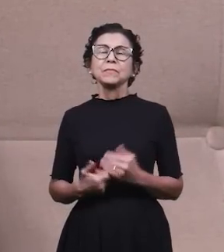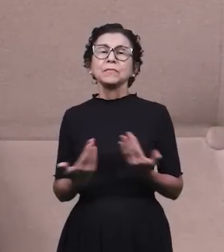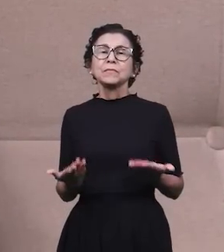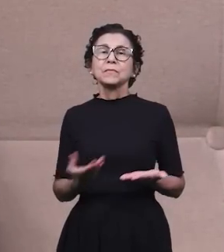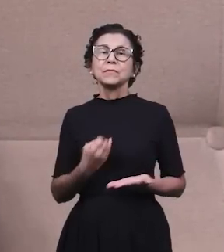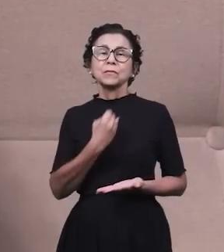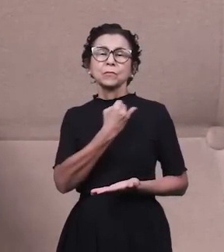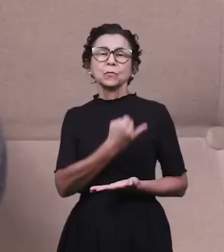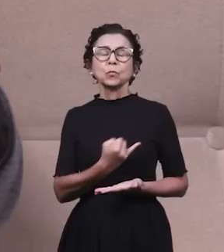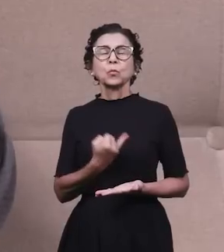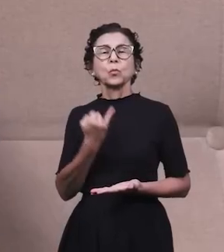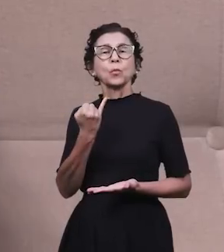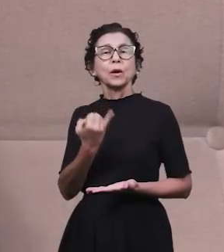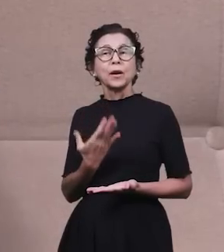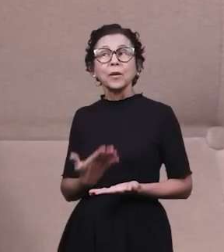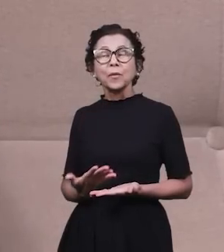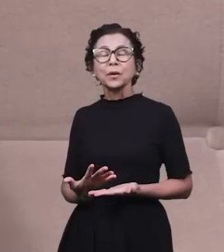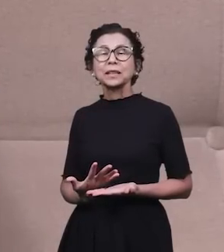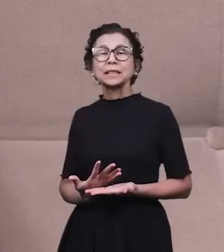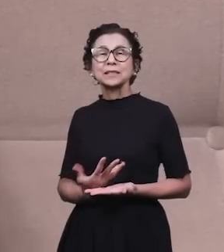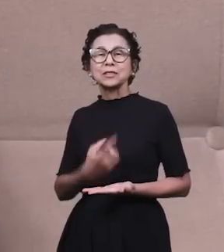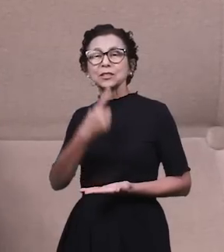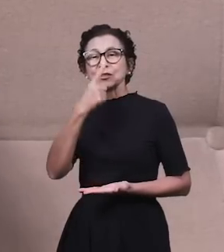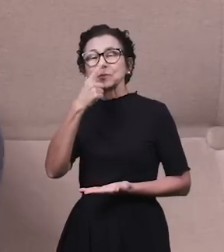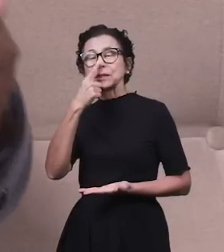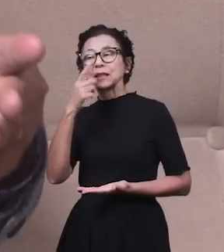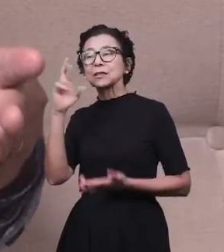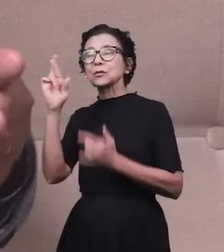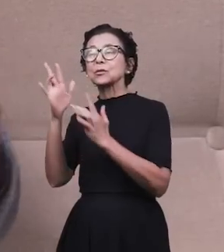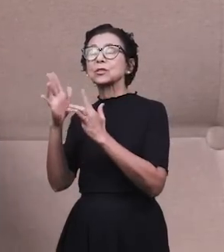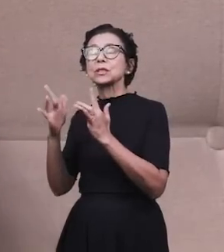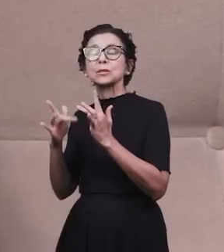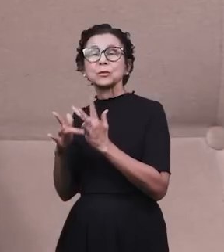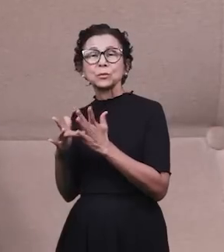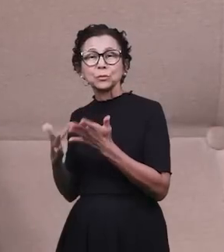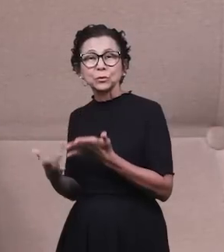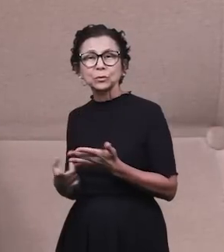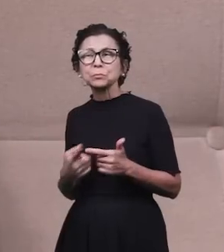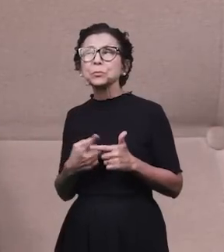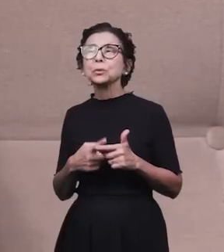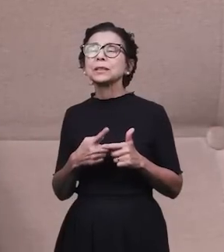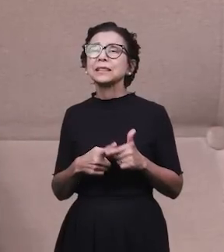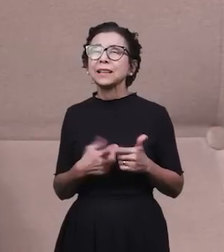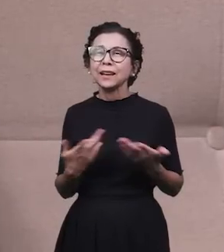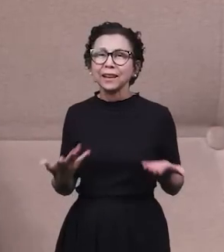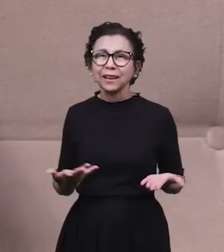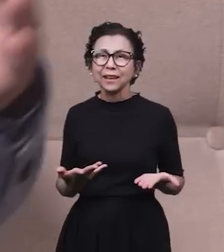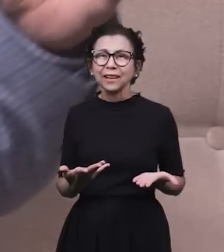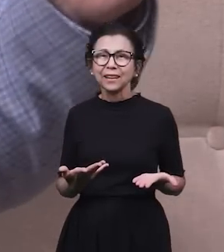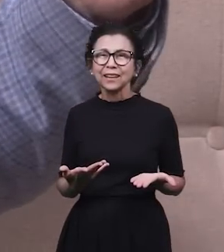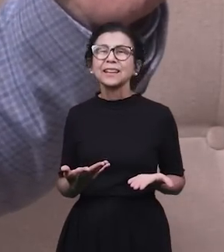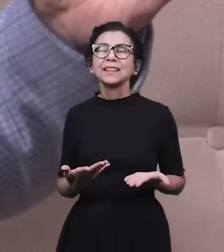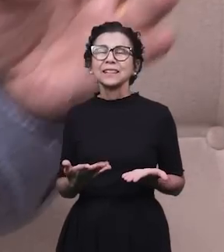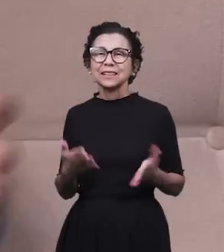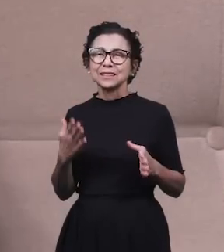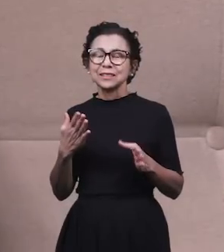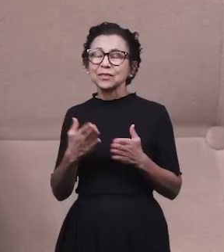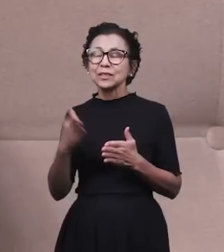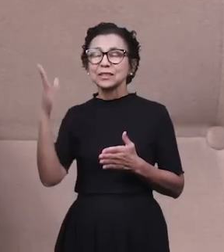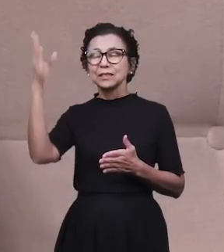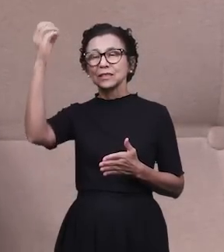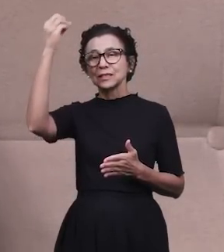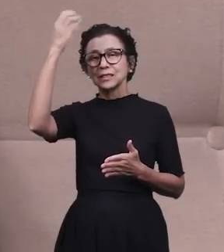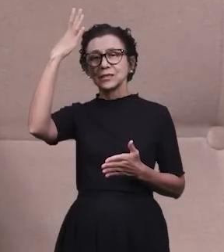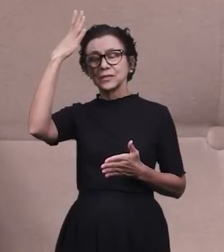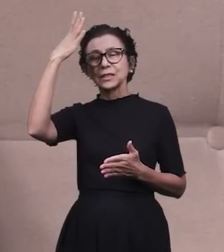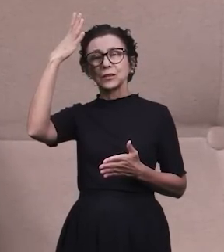né? Ele conviveu com Jesus, ele conheceu o Senhor Jesus de perto, ele fazia parte, entre aspas, do